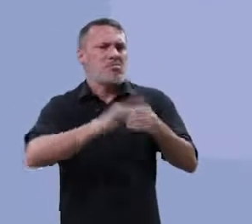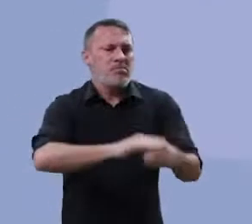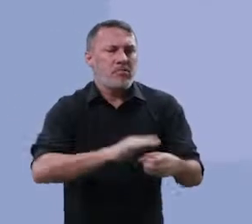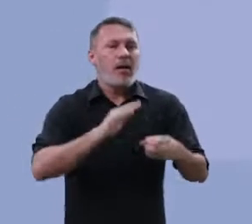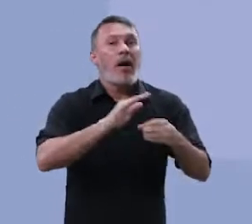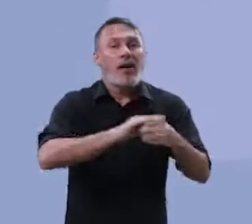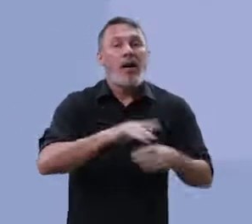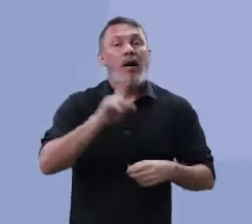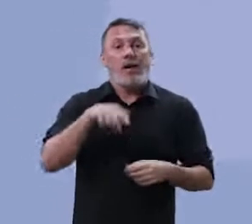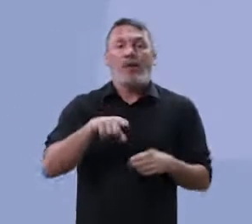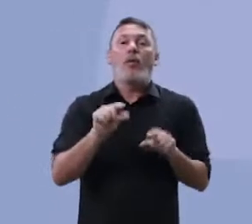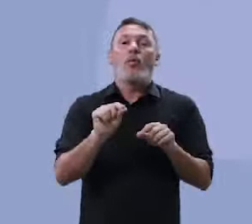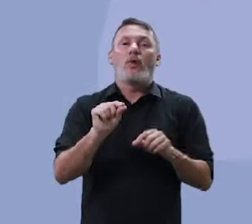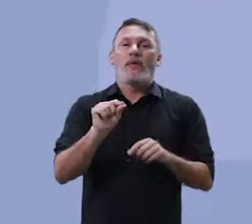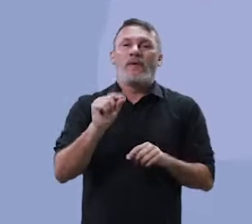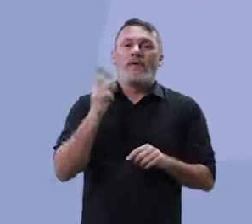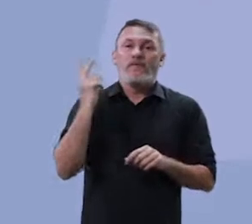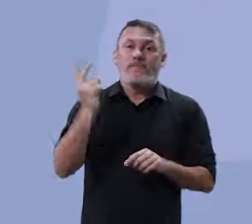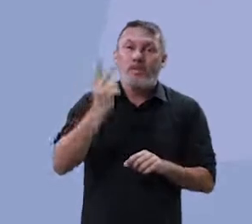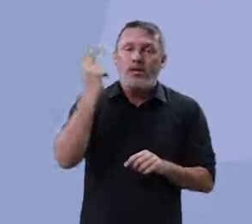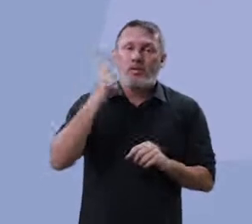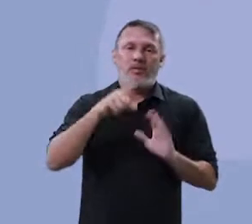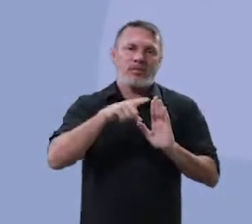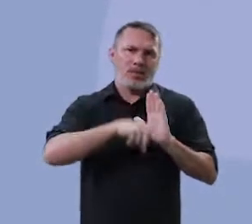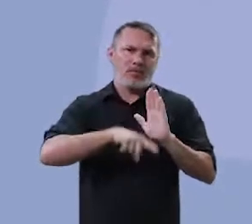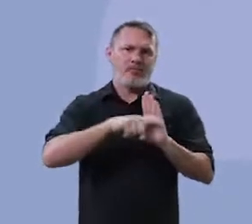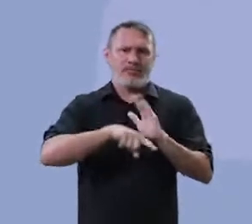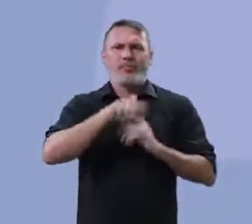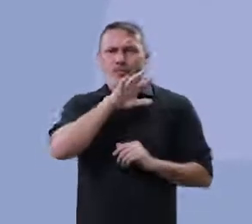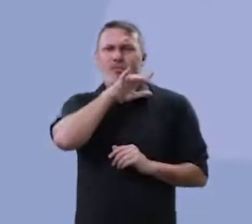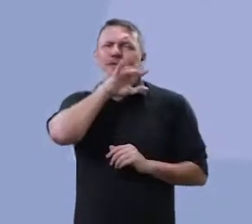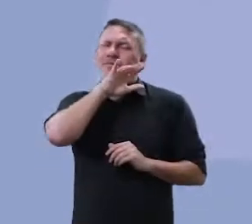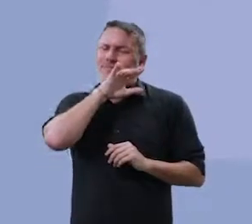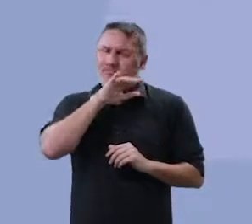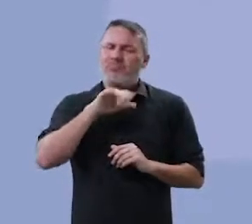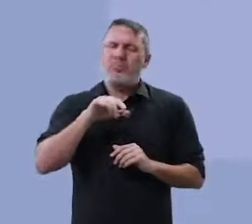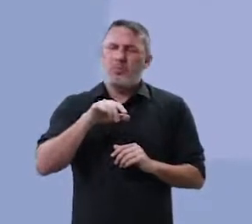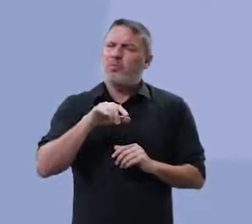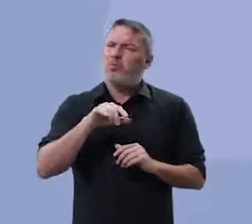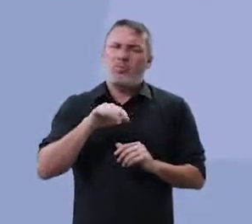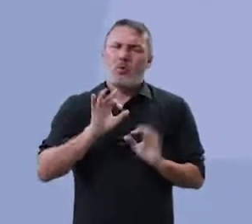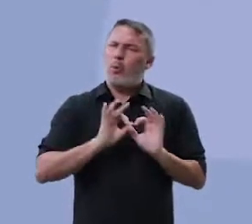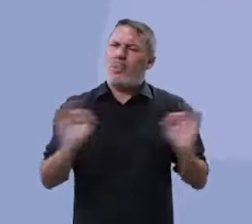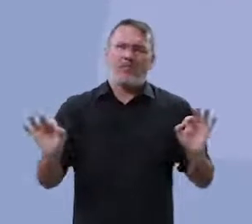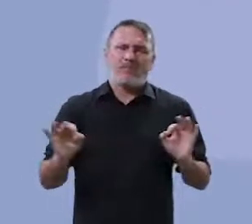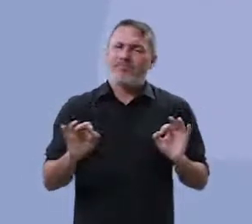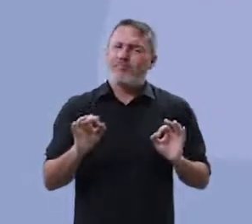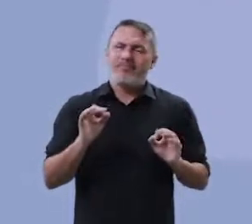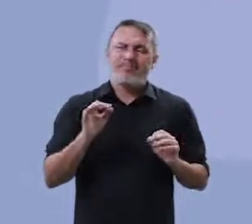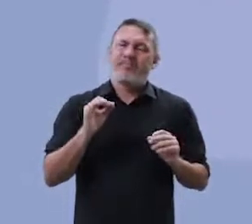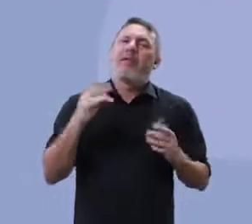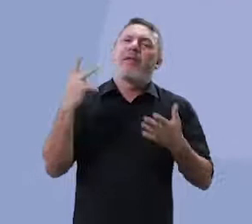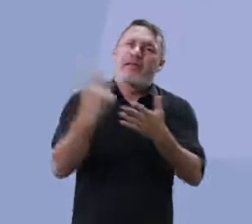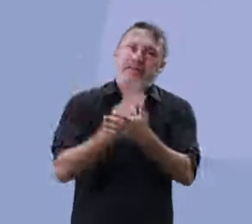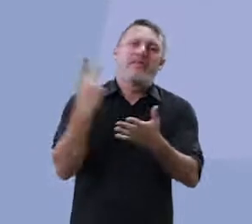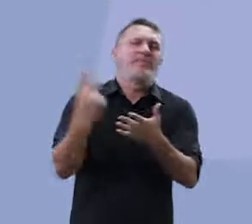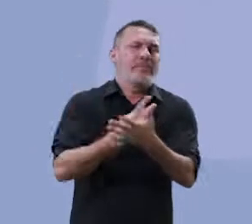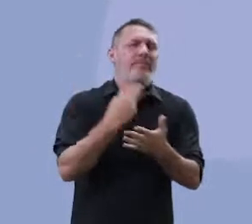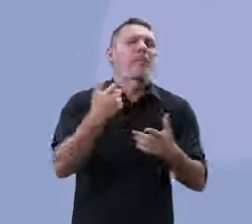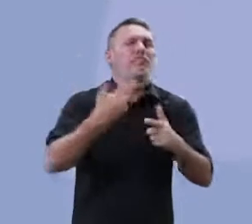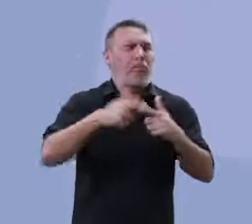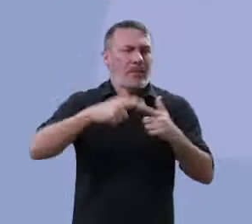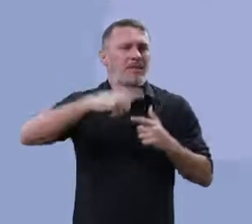na questão com juízo de valor negativo. Isso é horrível, isso é ruim. Isso tem falha, isso